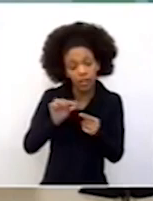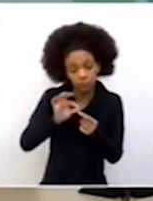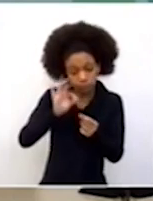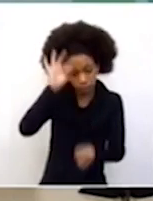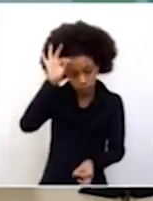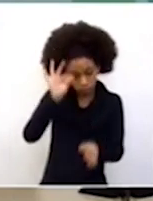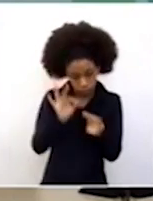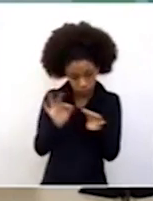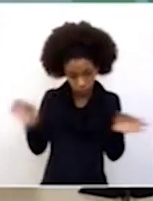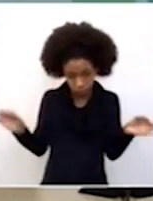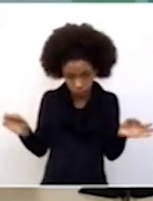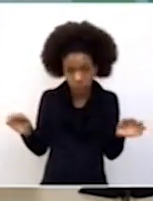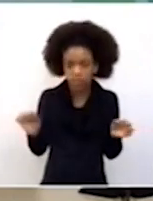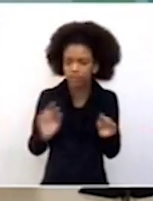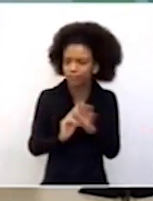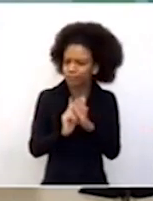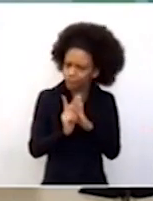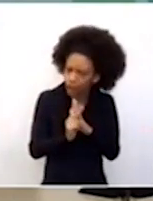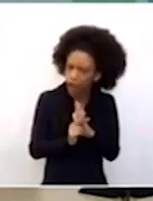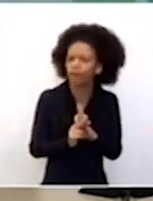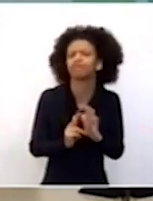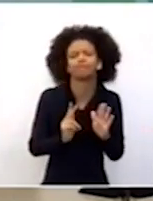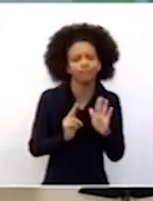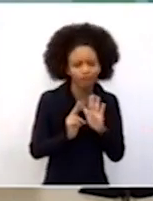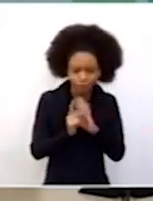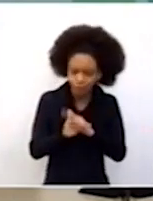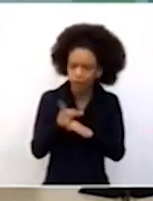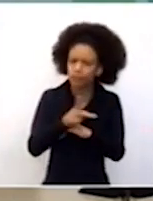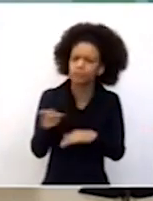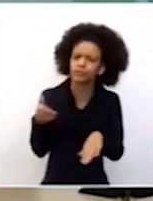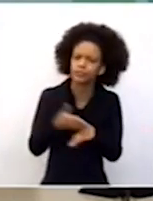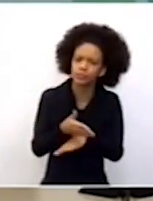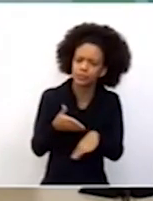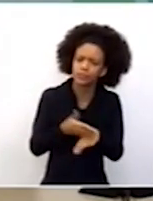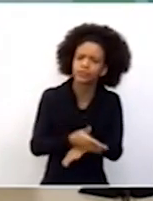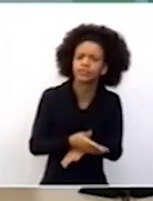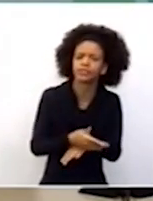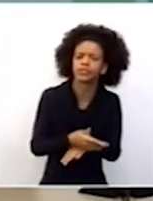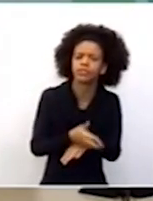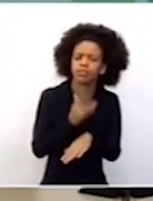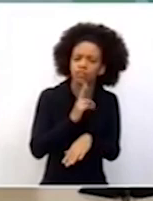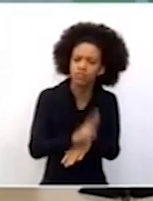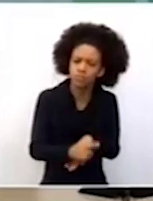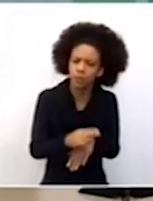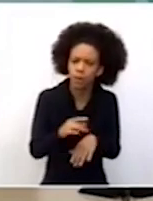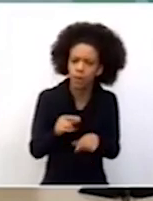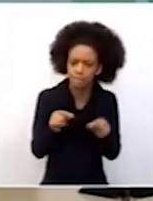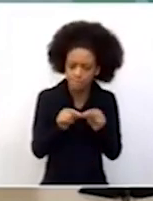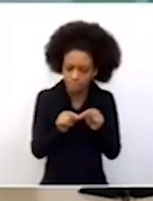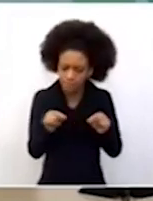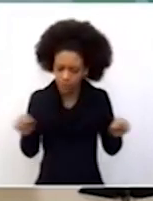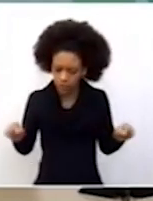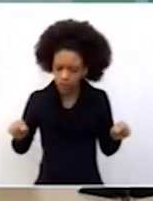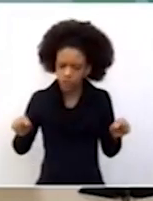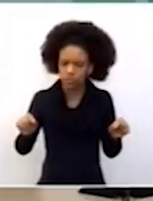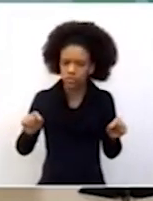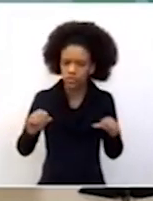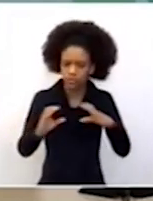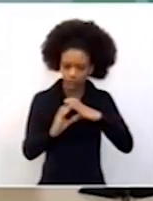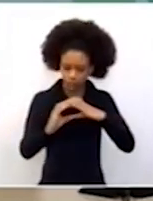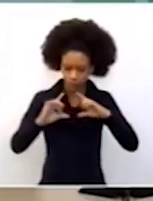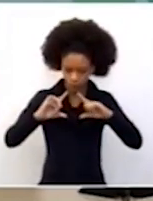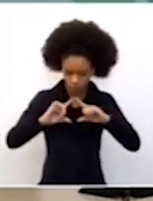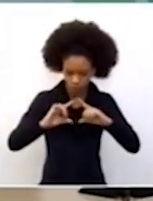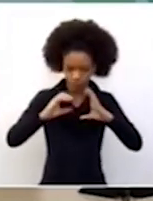medidas. E muitos professores mesmo responderam medidas e formas geométricas.